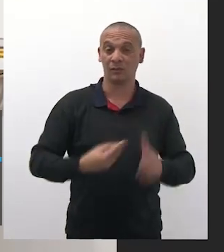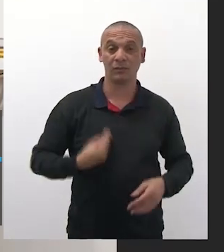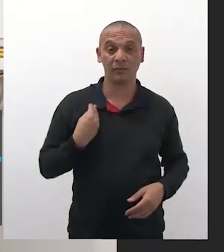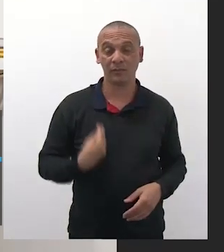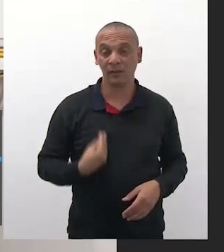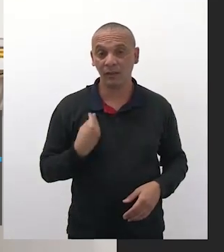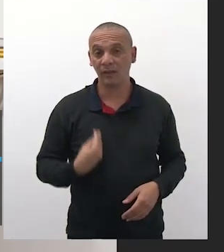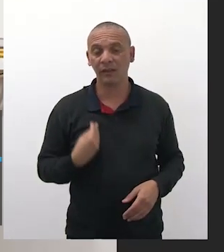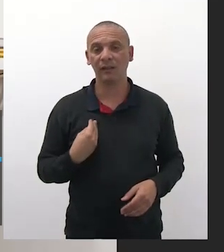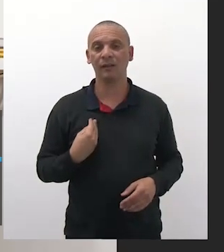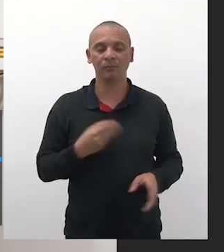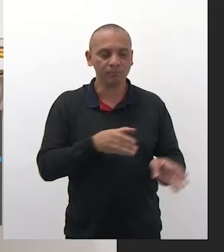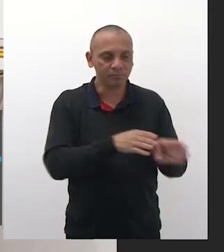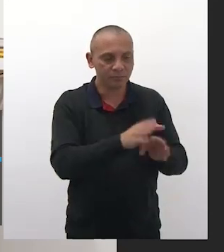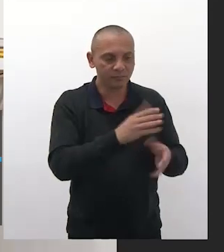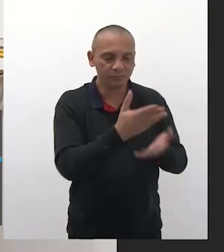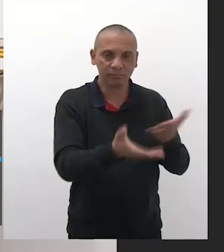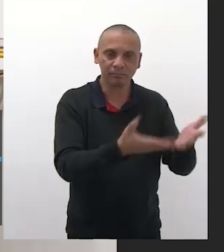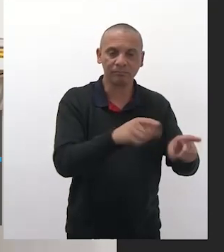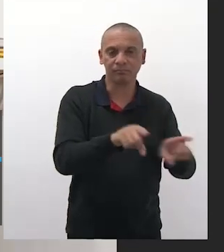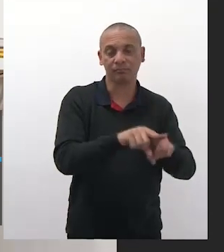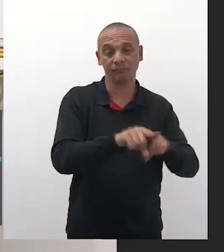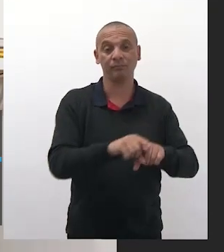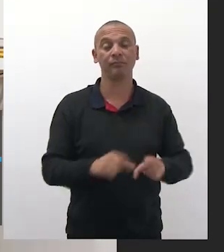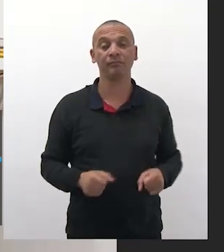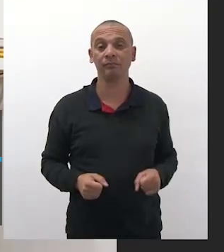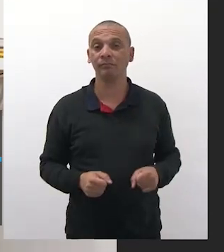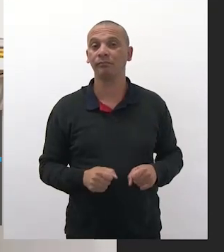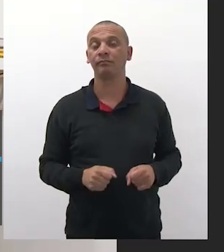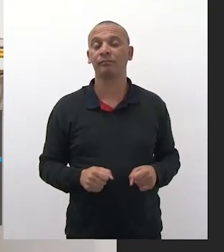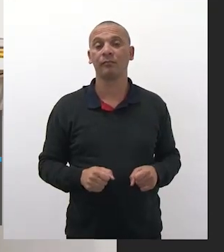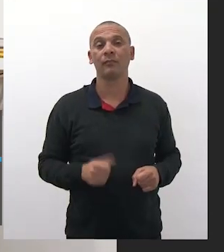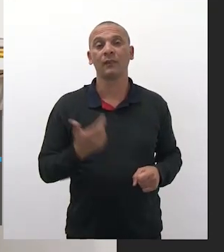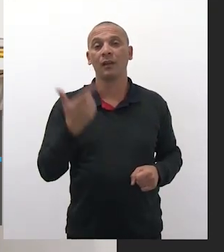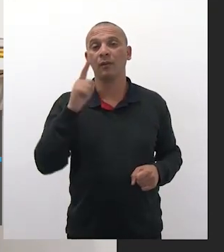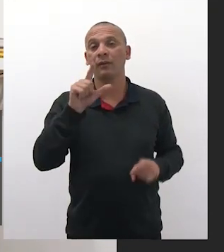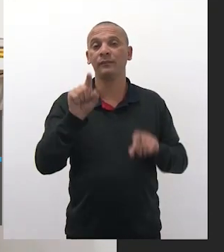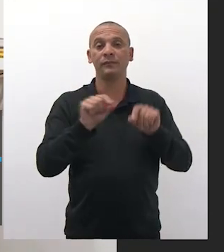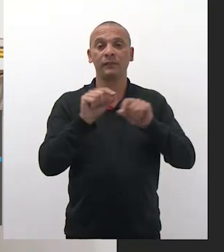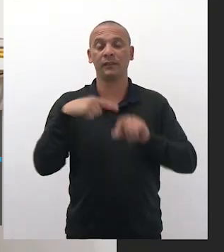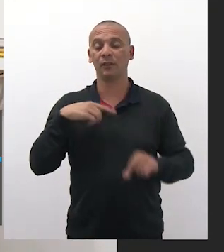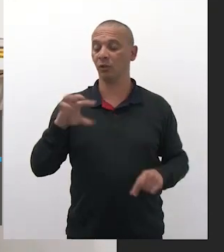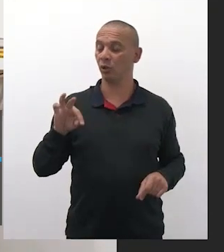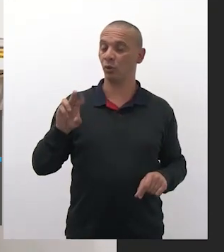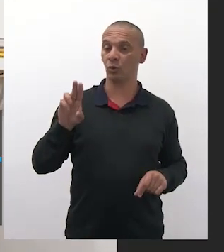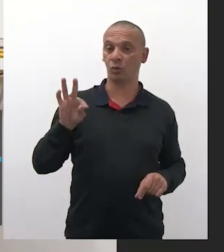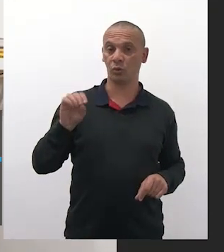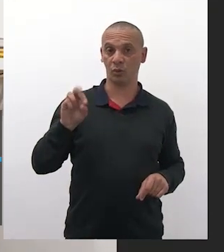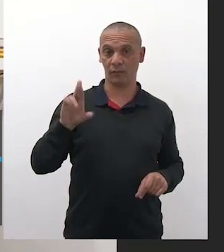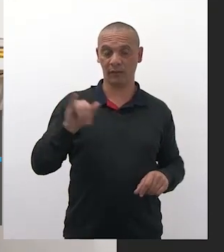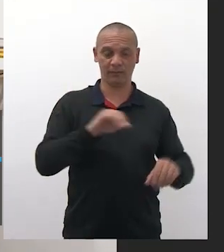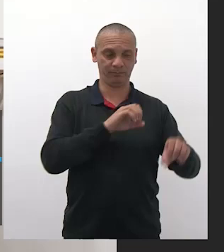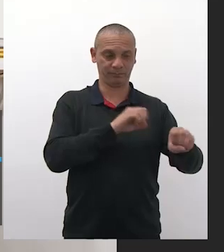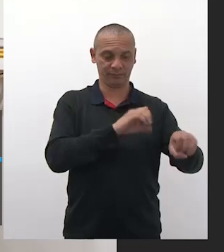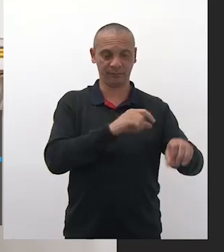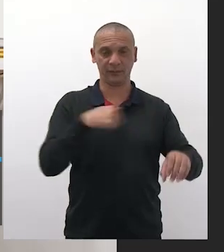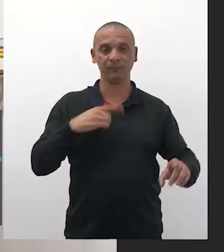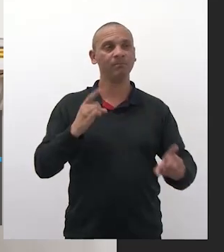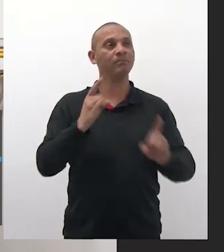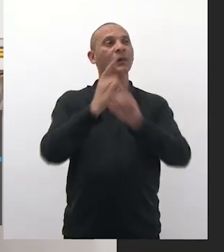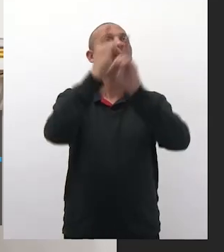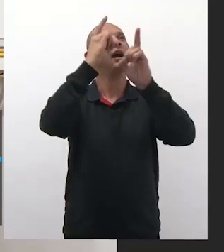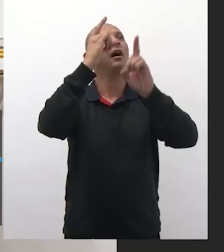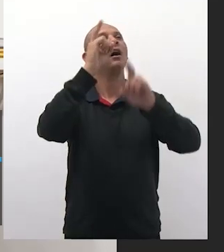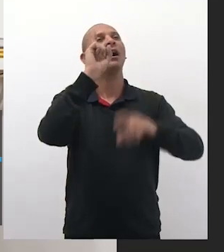né, a tutoria também. E foi na tutoria que eu